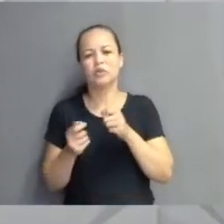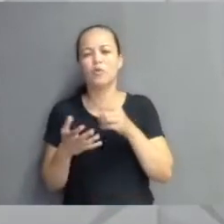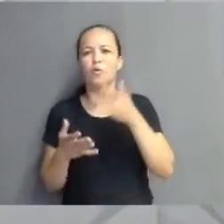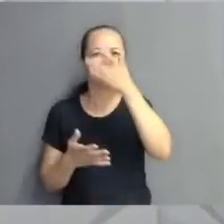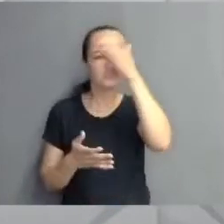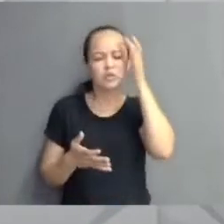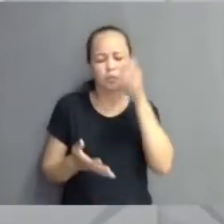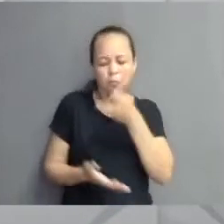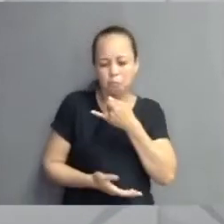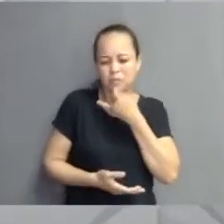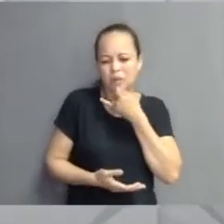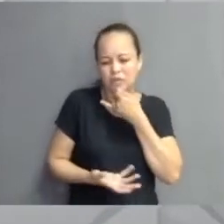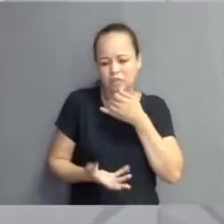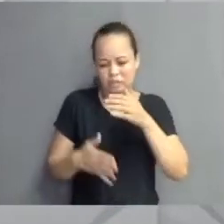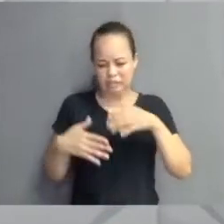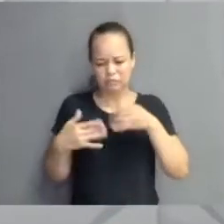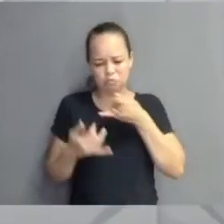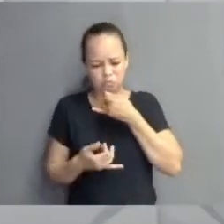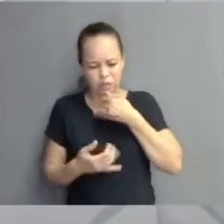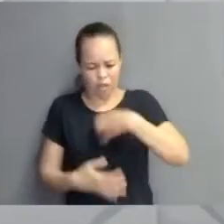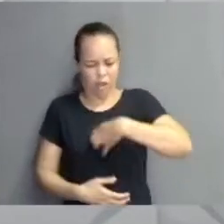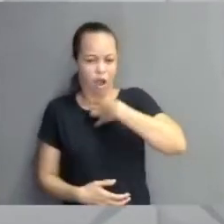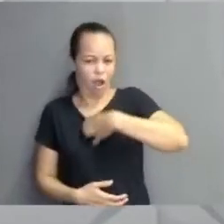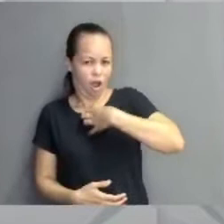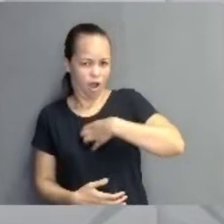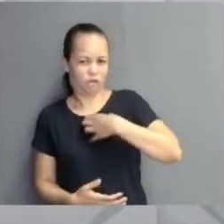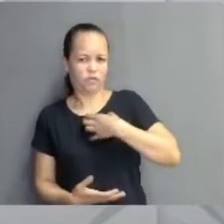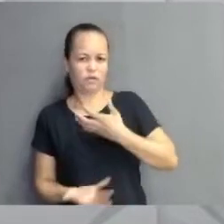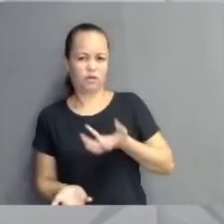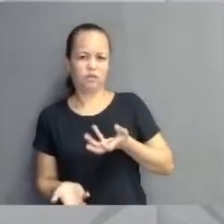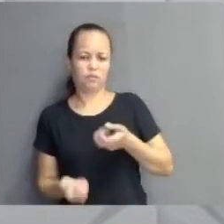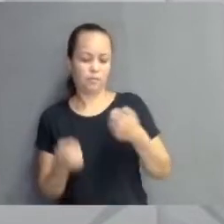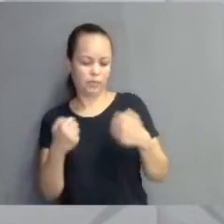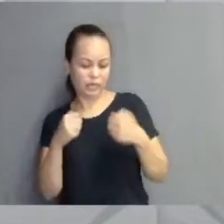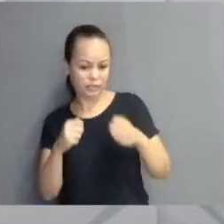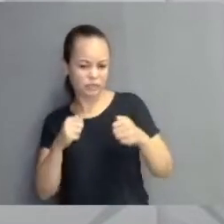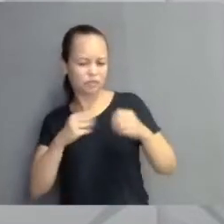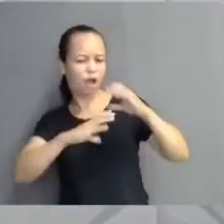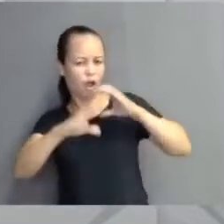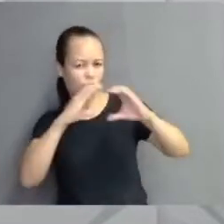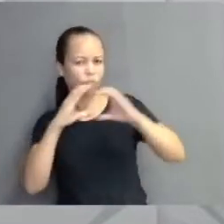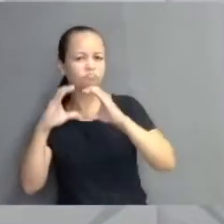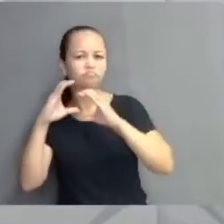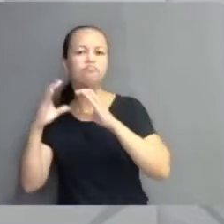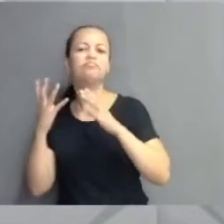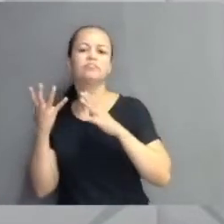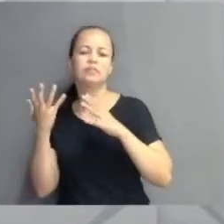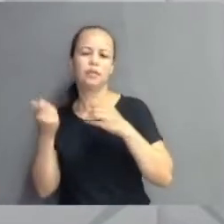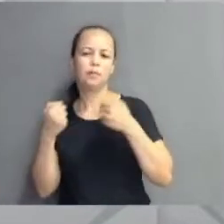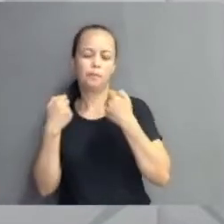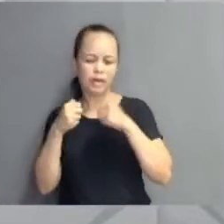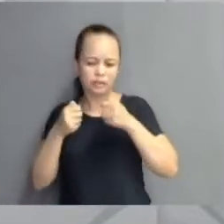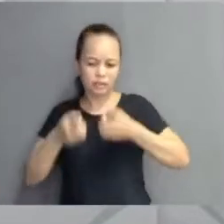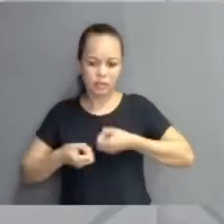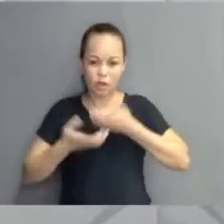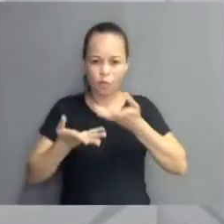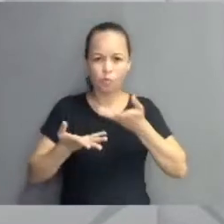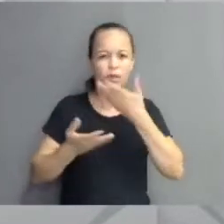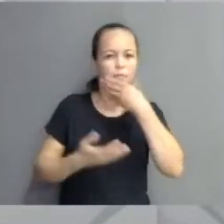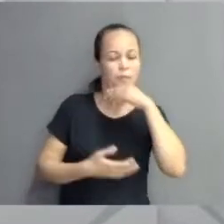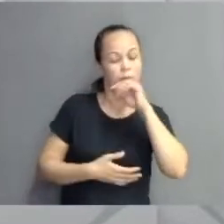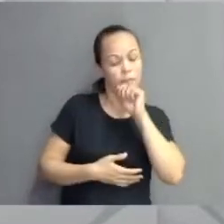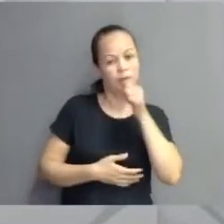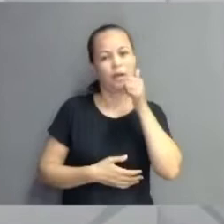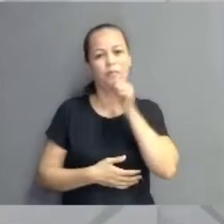está te deixando triste desanimado com raiva Você precisa se comunicar você precisa Conta isso para o seu